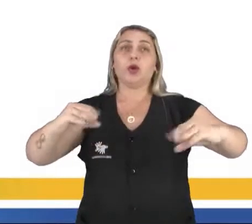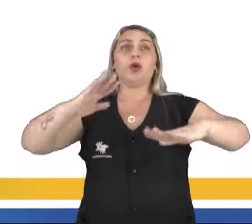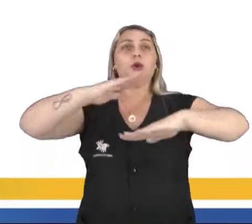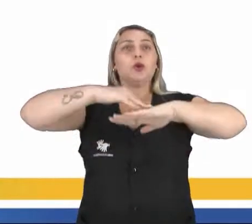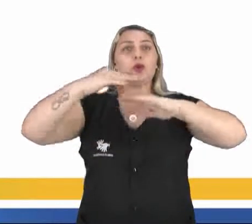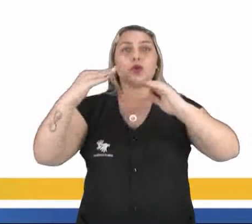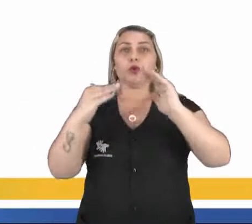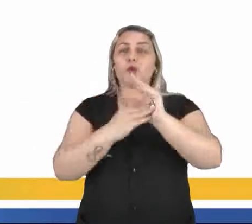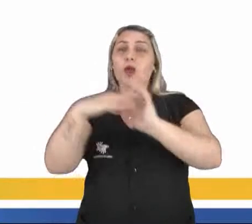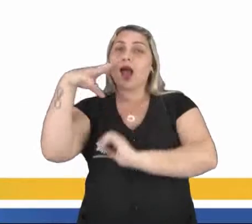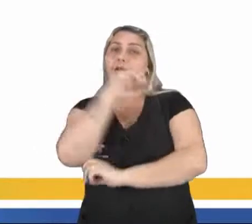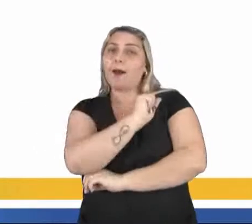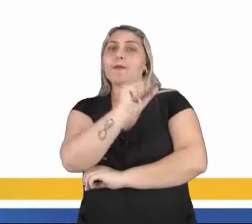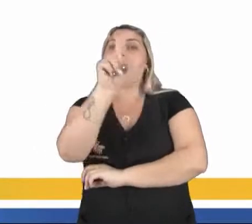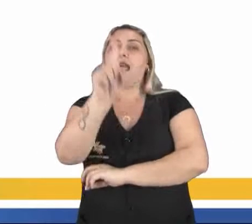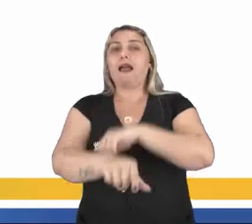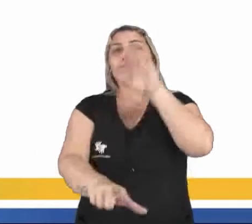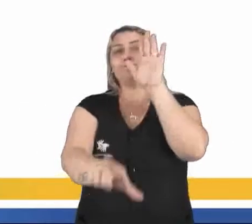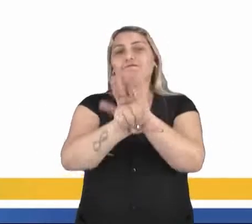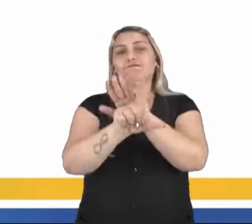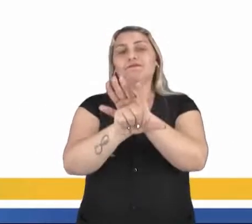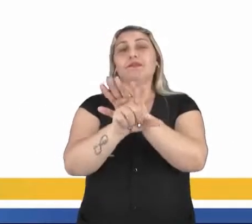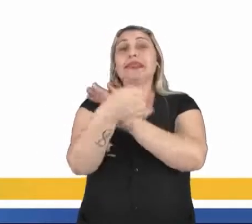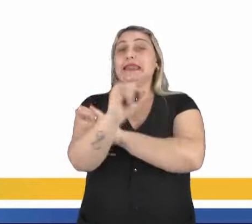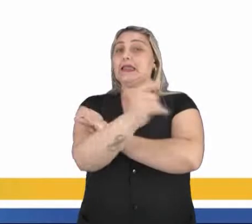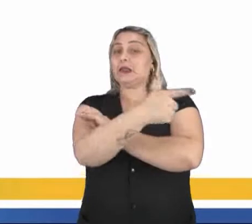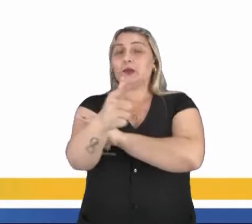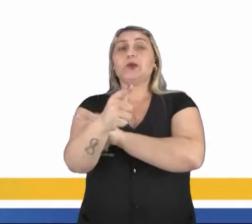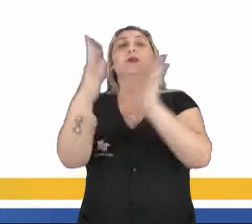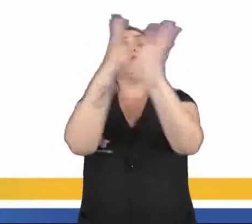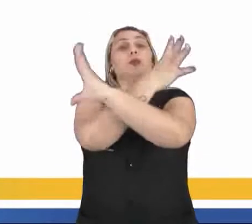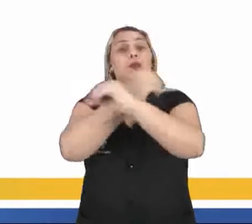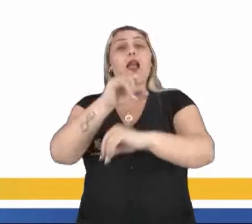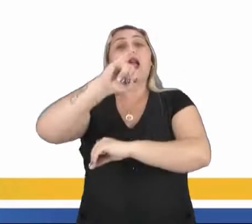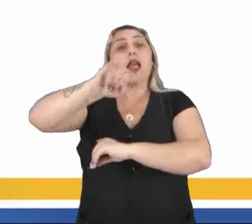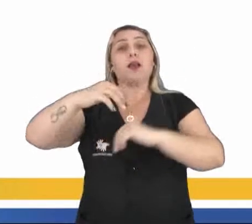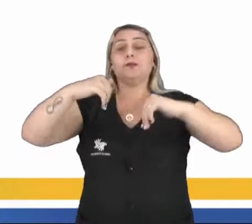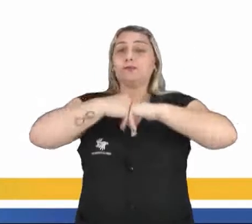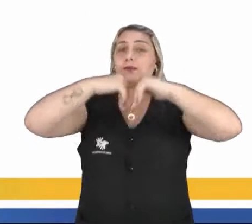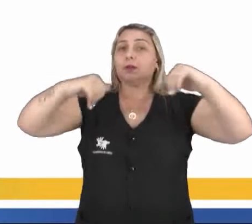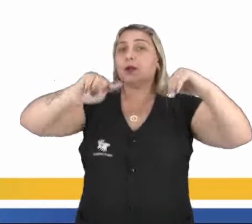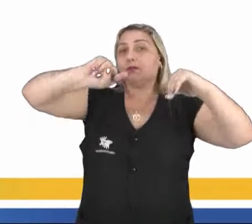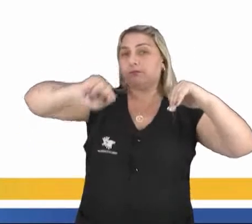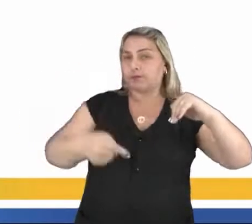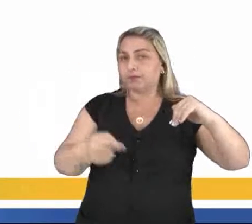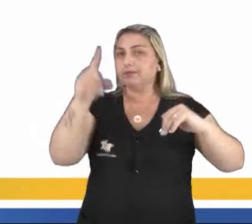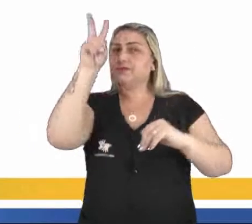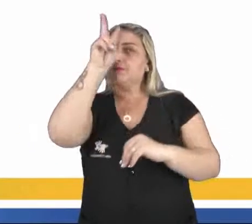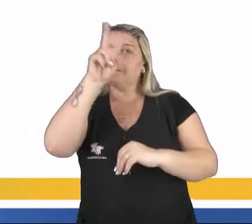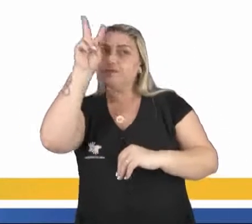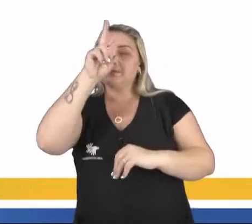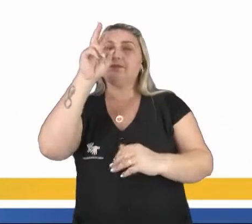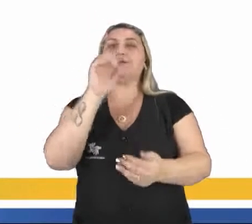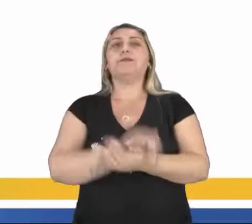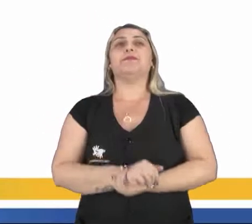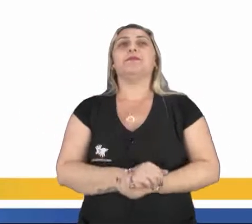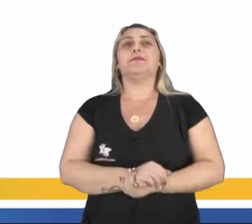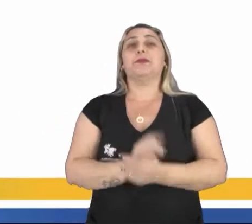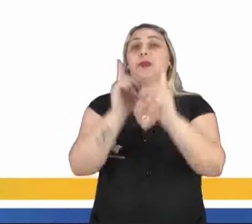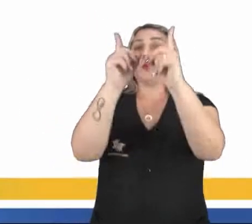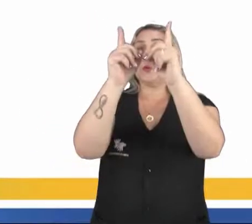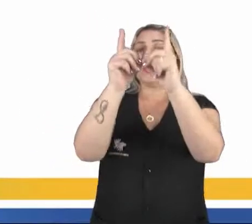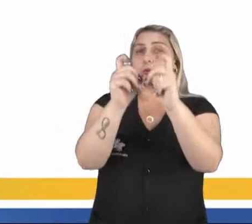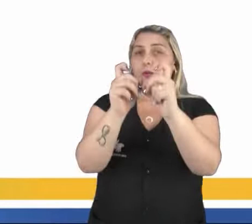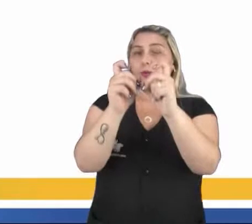por conjunção, elas vão ser o que ali? Justapostas. Lembram lá no início, né? Ou